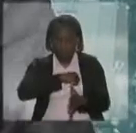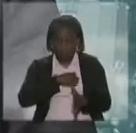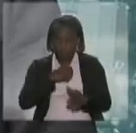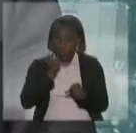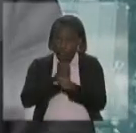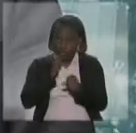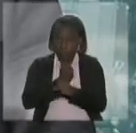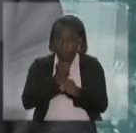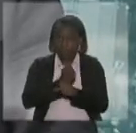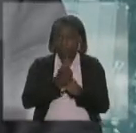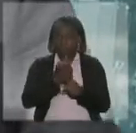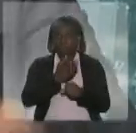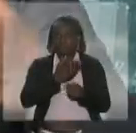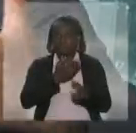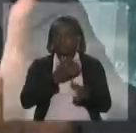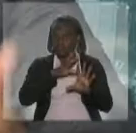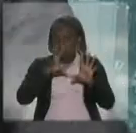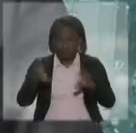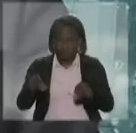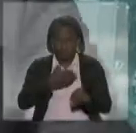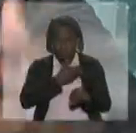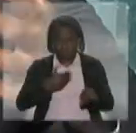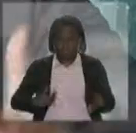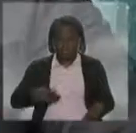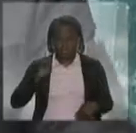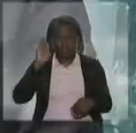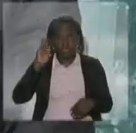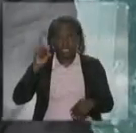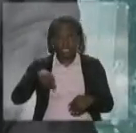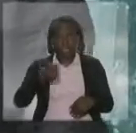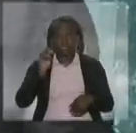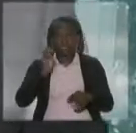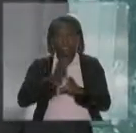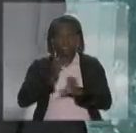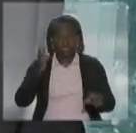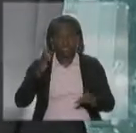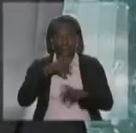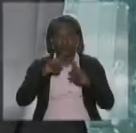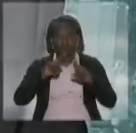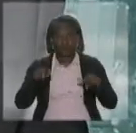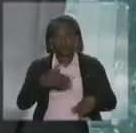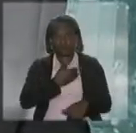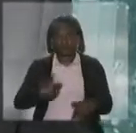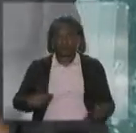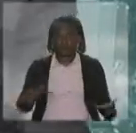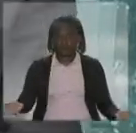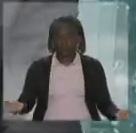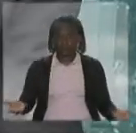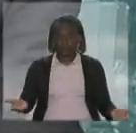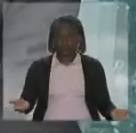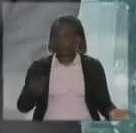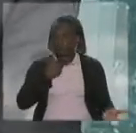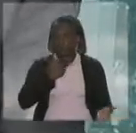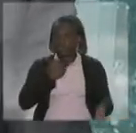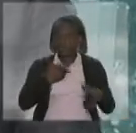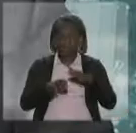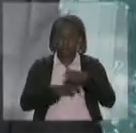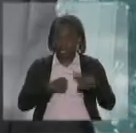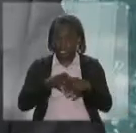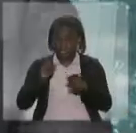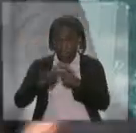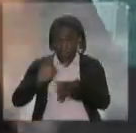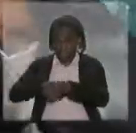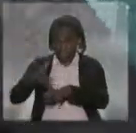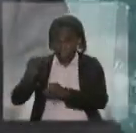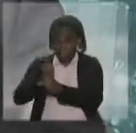públicas essa fiscalização cabe aos engenheiros públicos não pode a empresa que realiza a obra